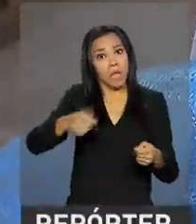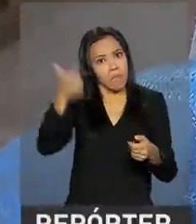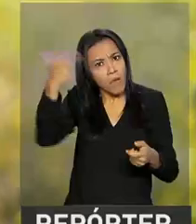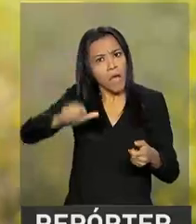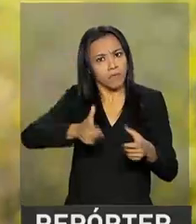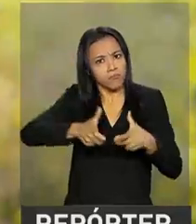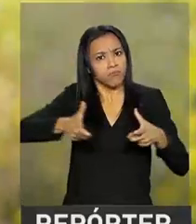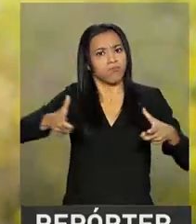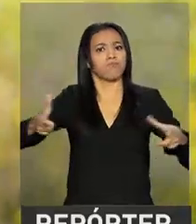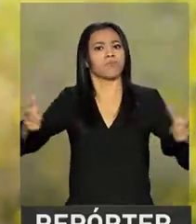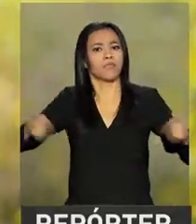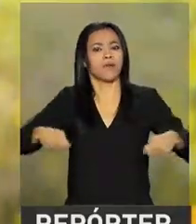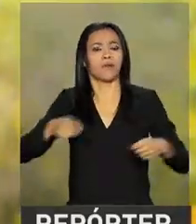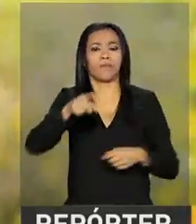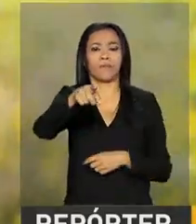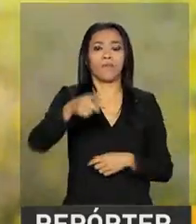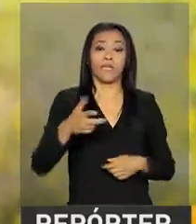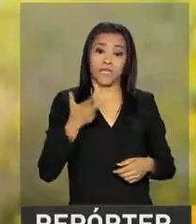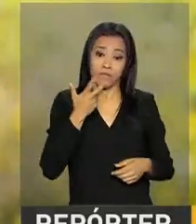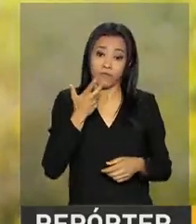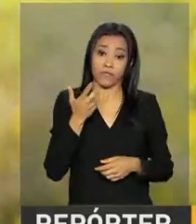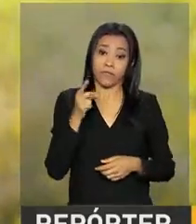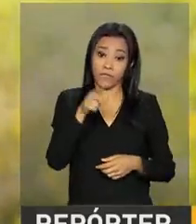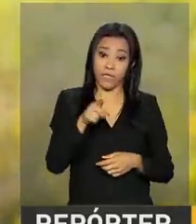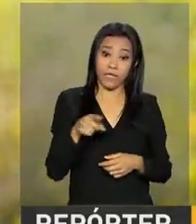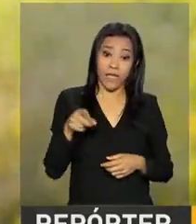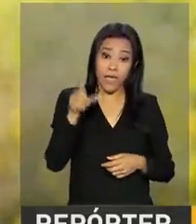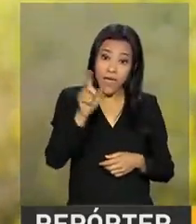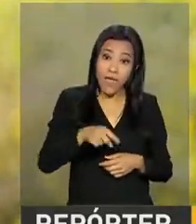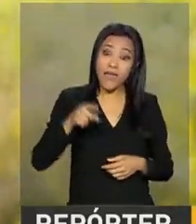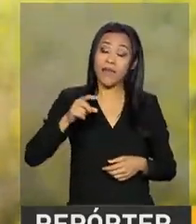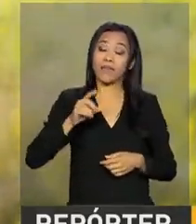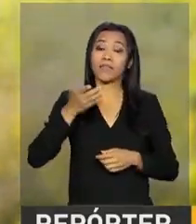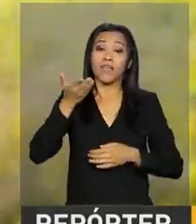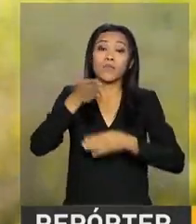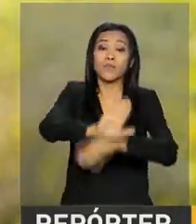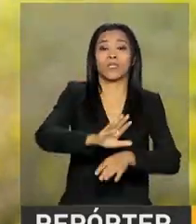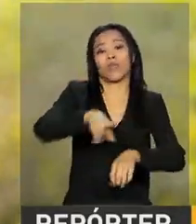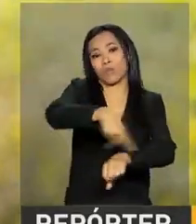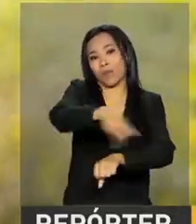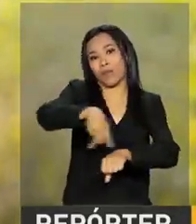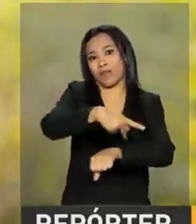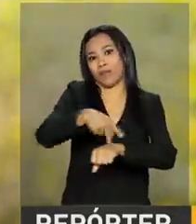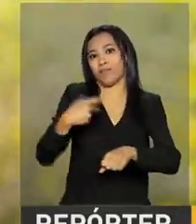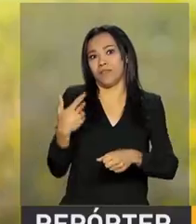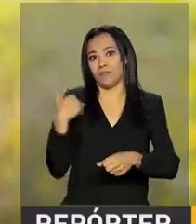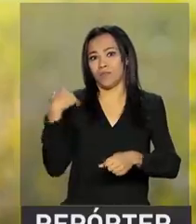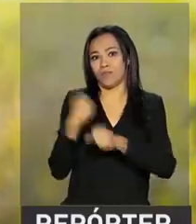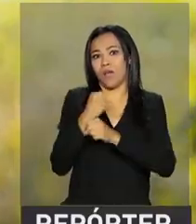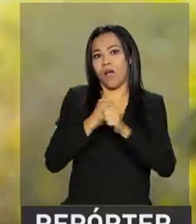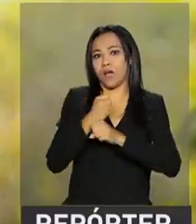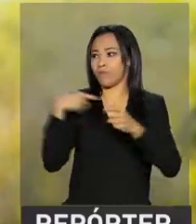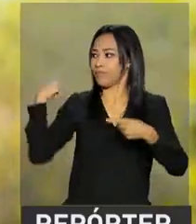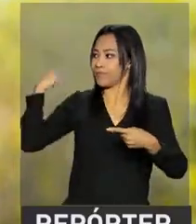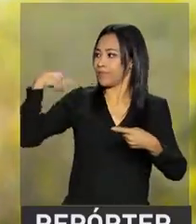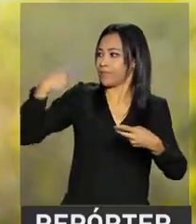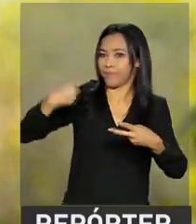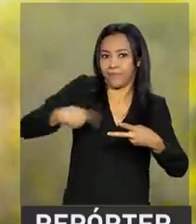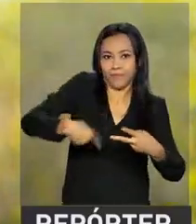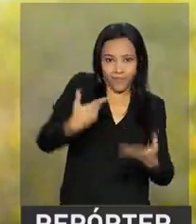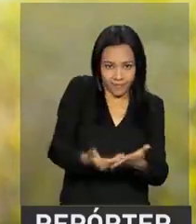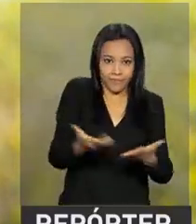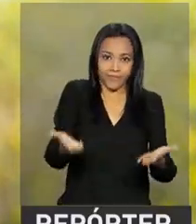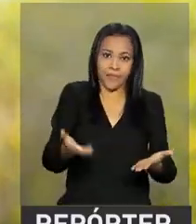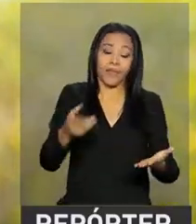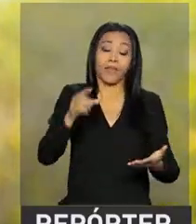espaço olá o negócio evidentemente que tem sido a salvação da do país nos últimos anos e consequentemente tudo todos